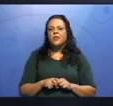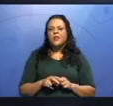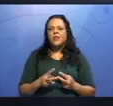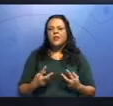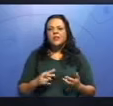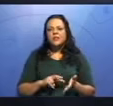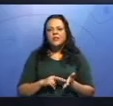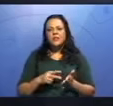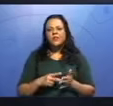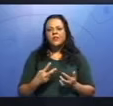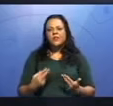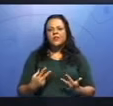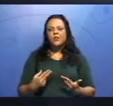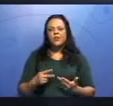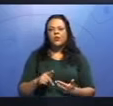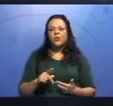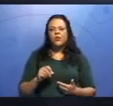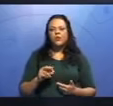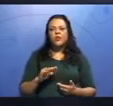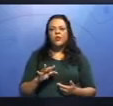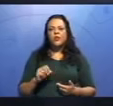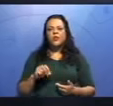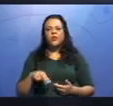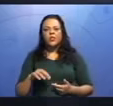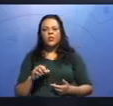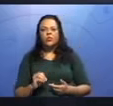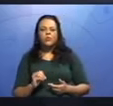vez de apenas memorizar a lista de conjunções,